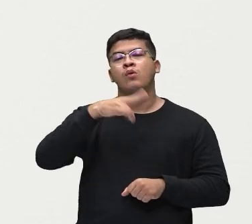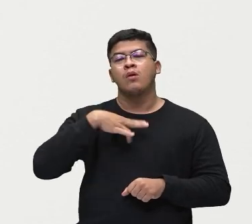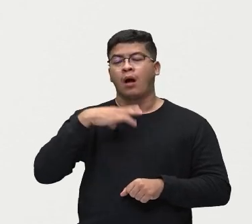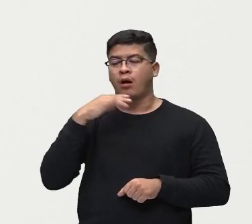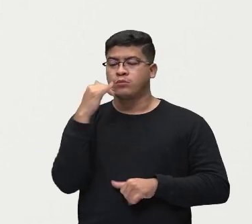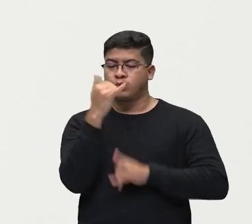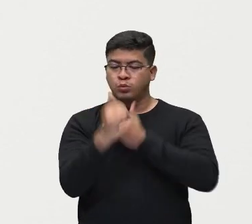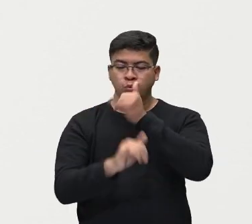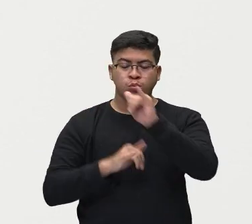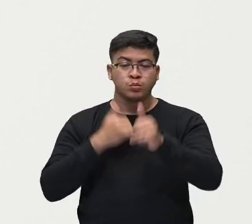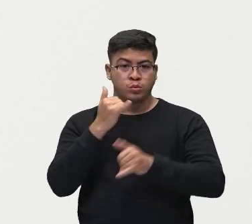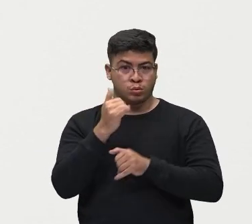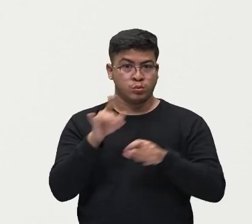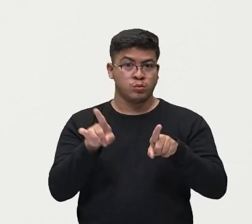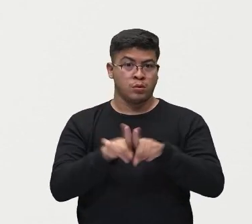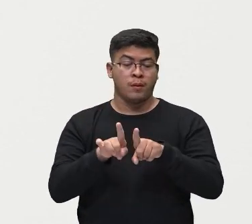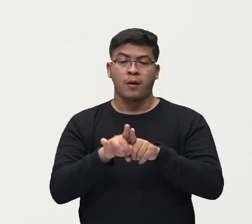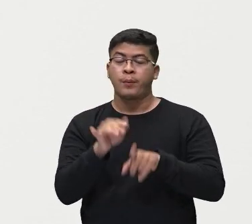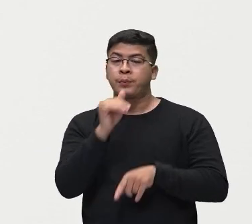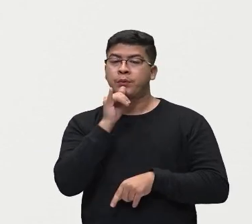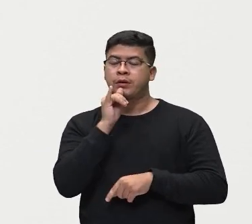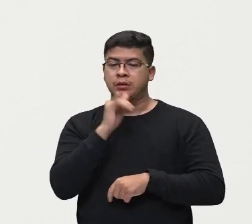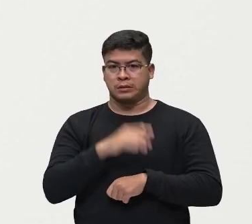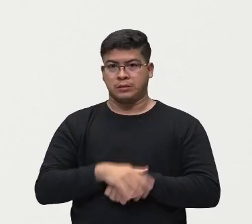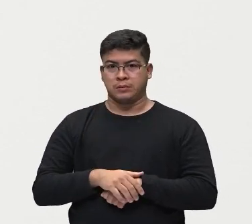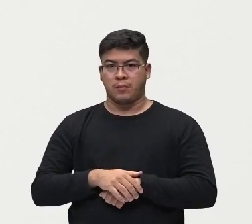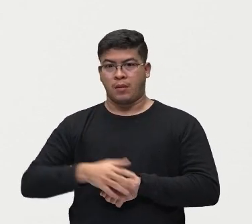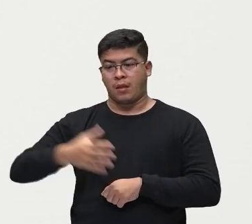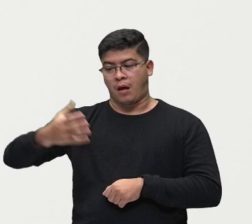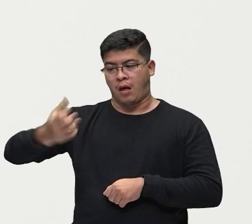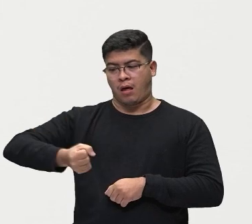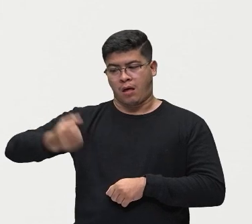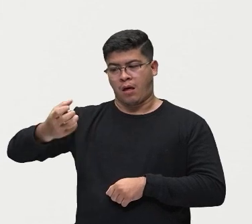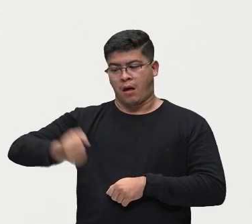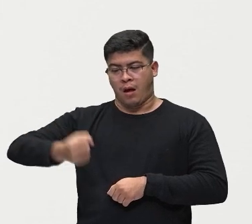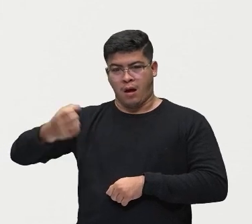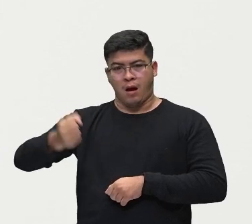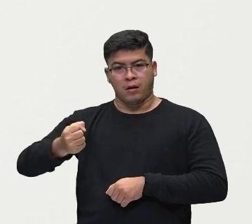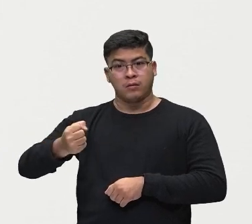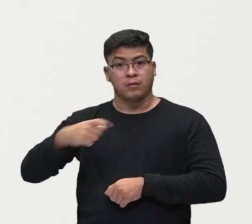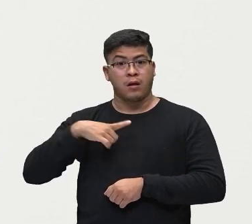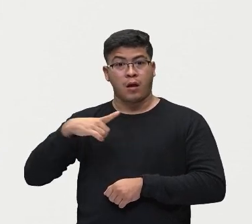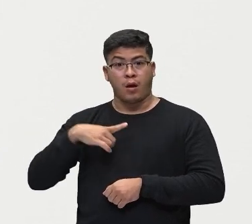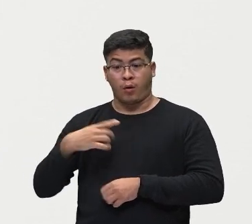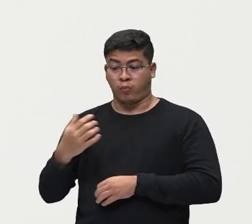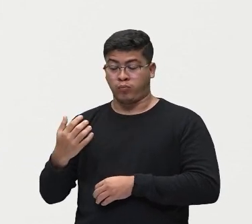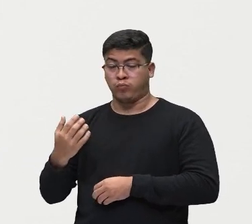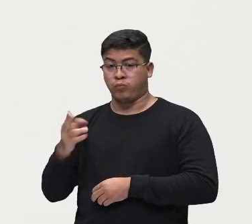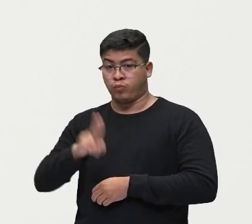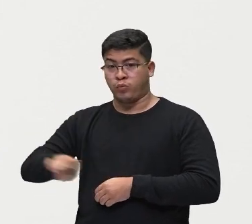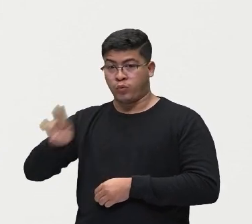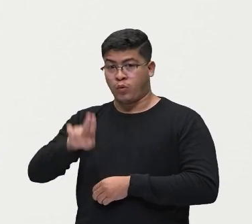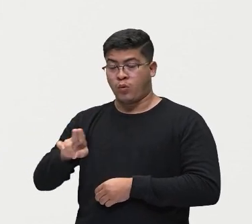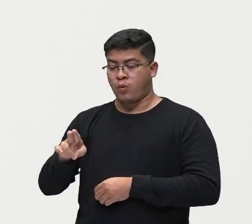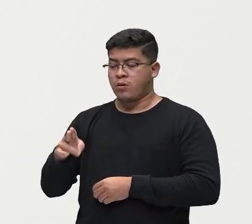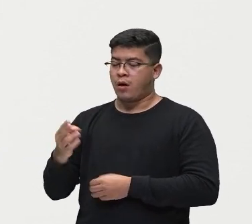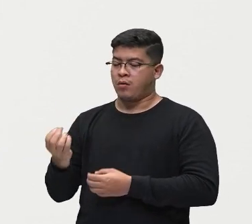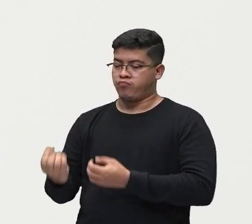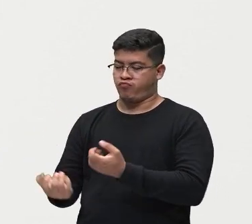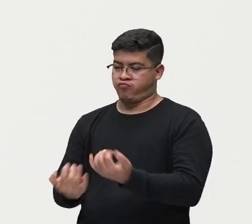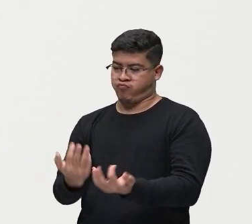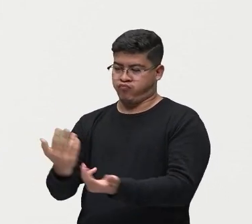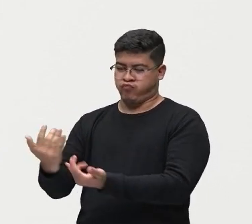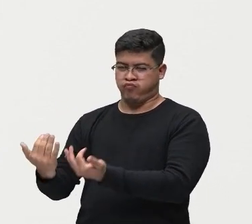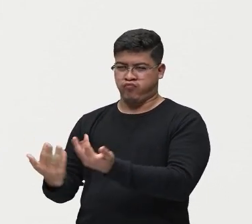Na indústria de laticínios, a transferência de calor é usada na pasteurização e